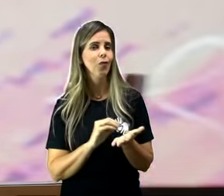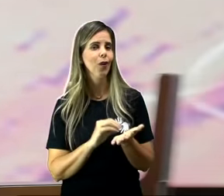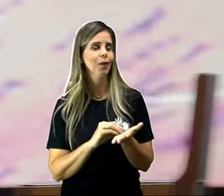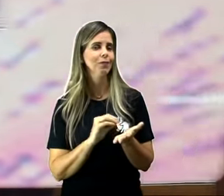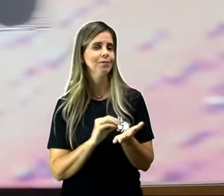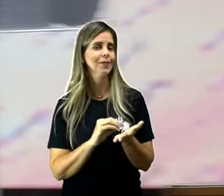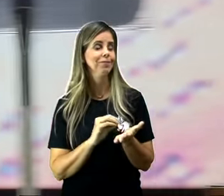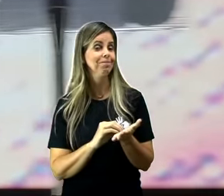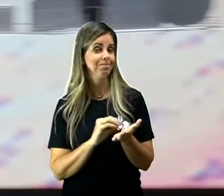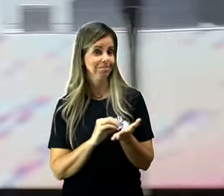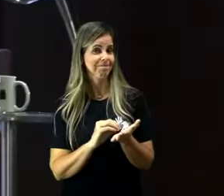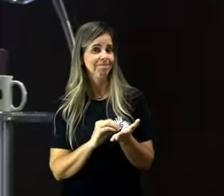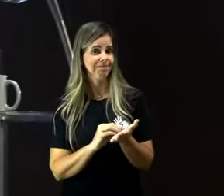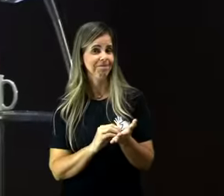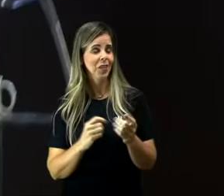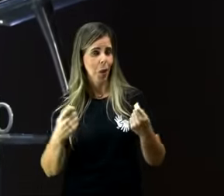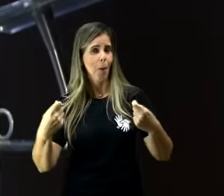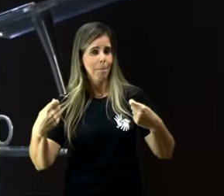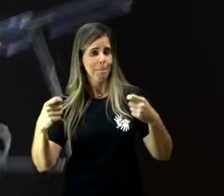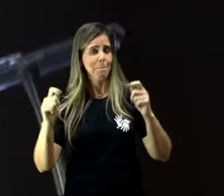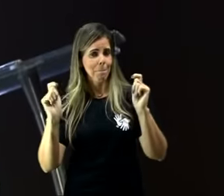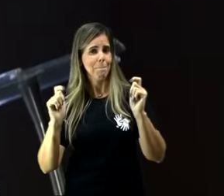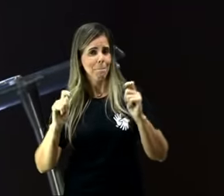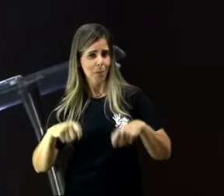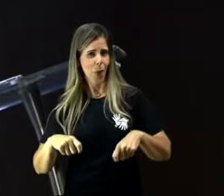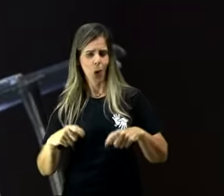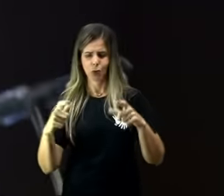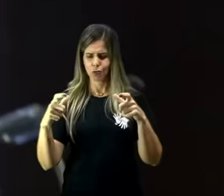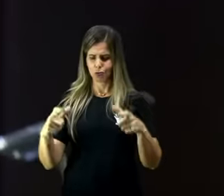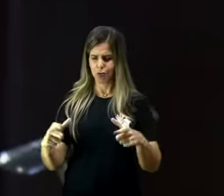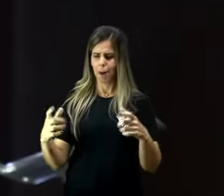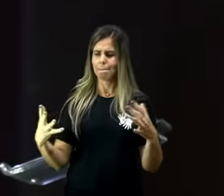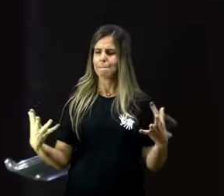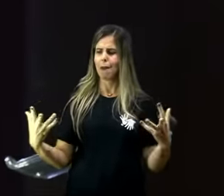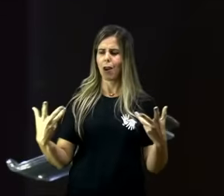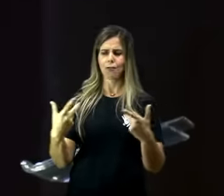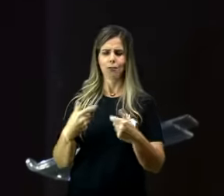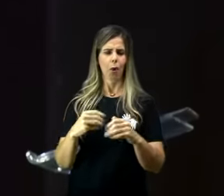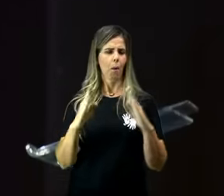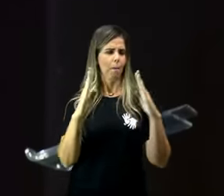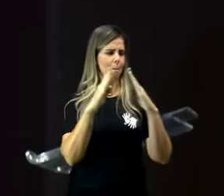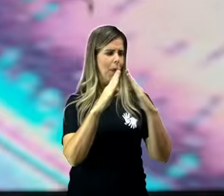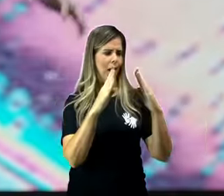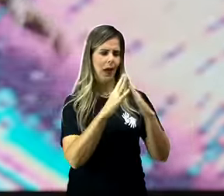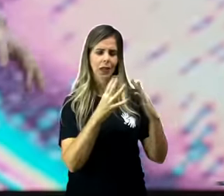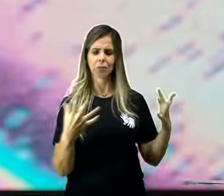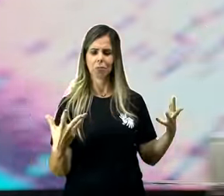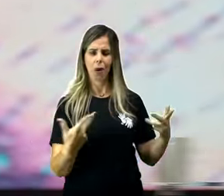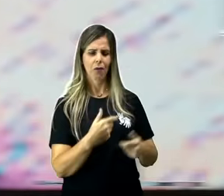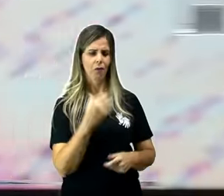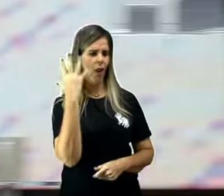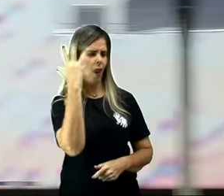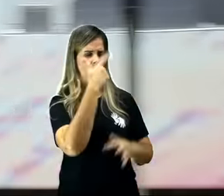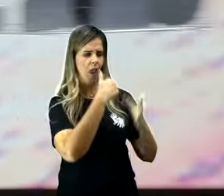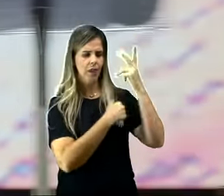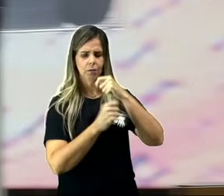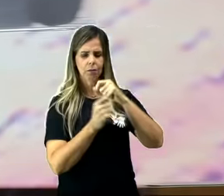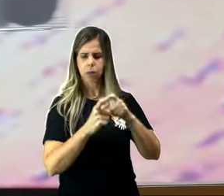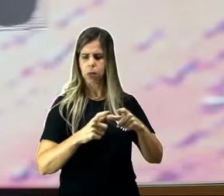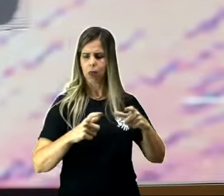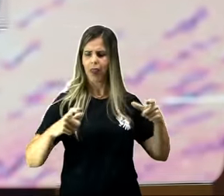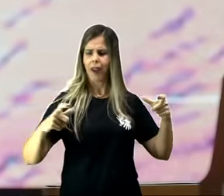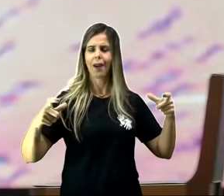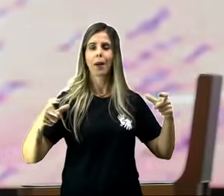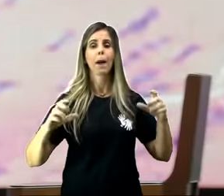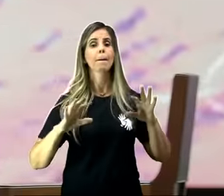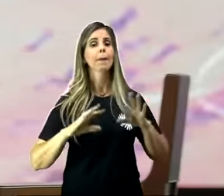Você pode estar num palácio sem Deus, é perturbador. Uma casa maravilhosa dos teus sonhos, sozinho sem Deus, é